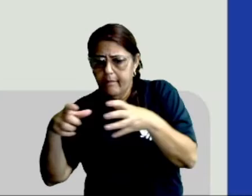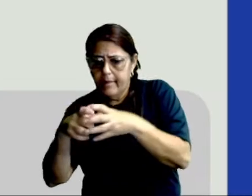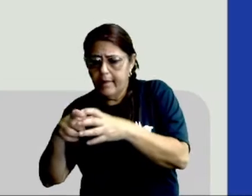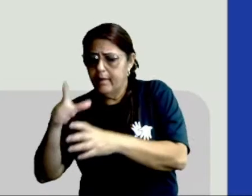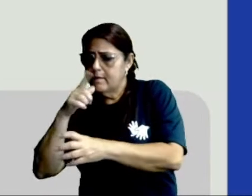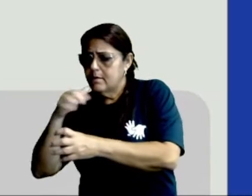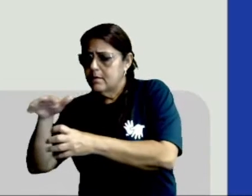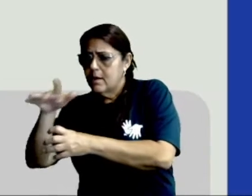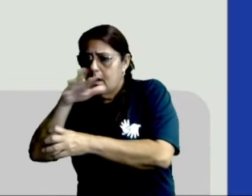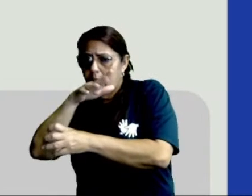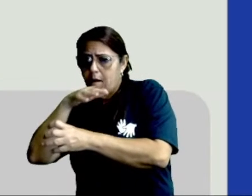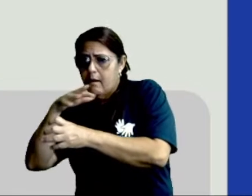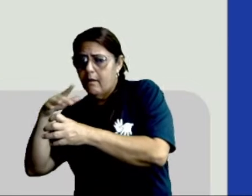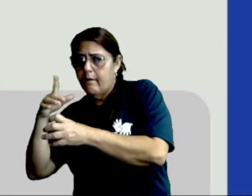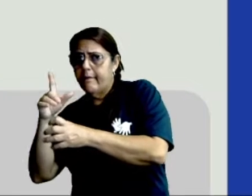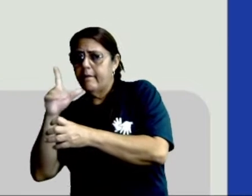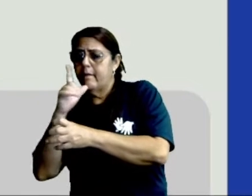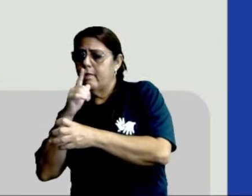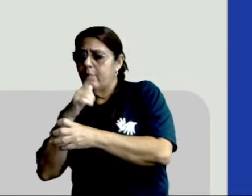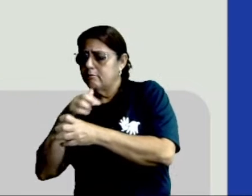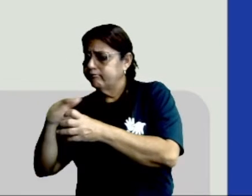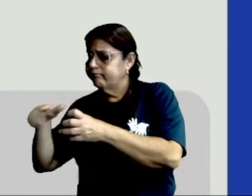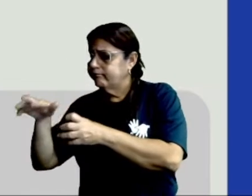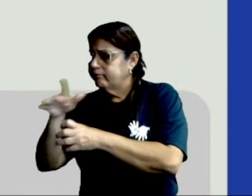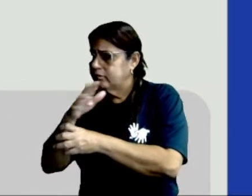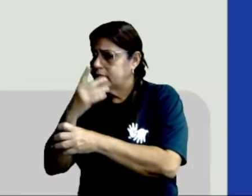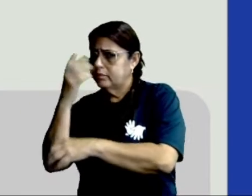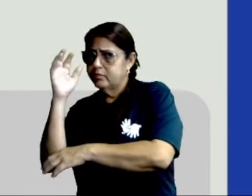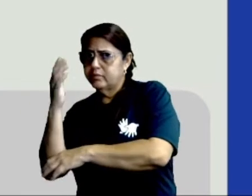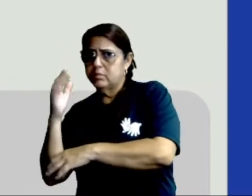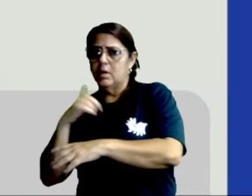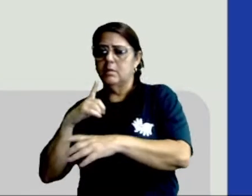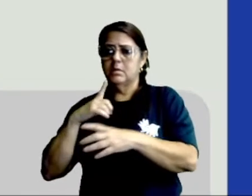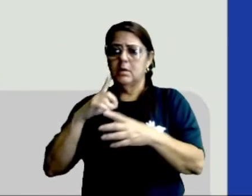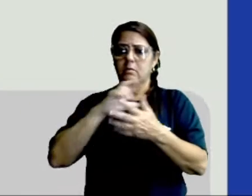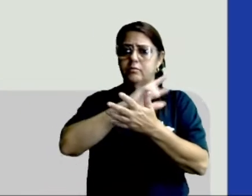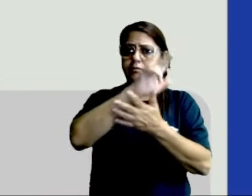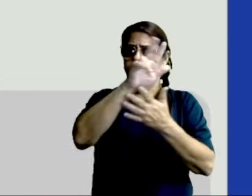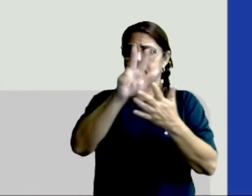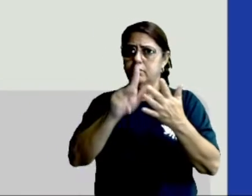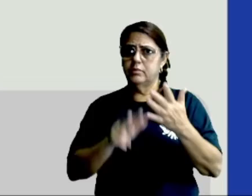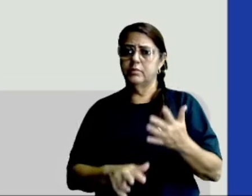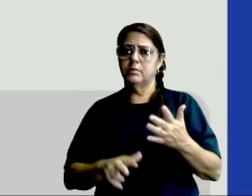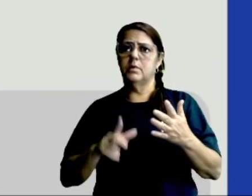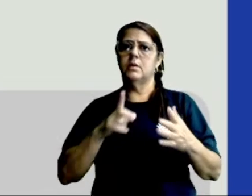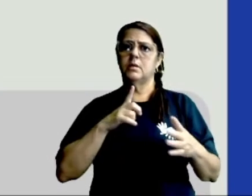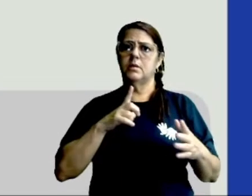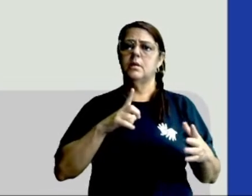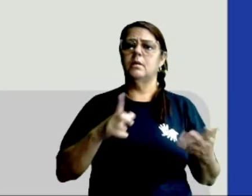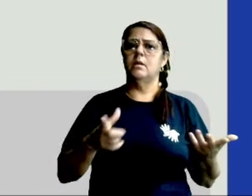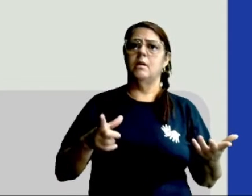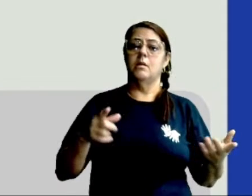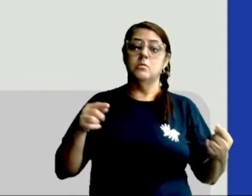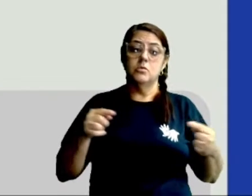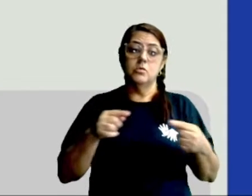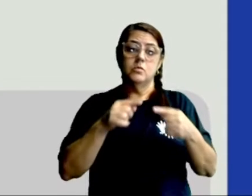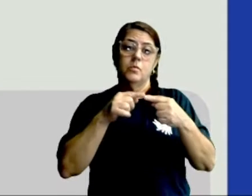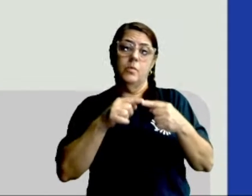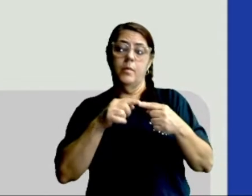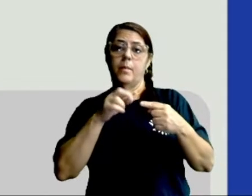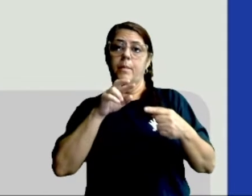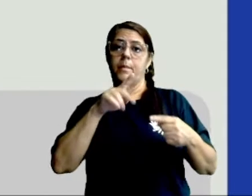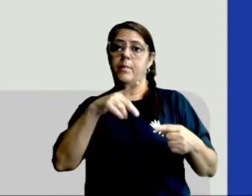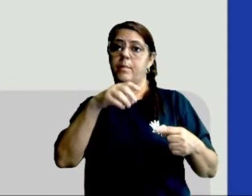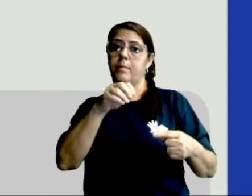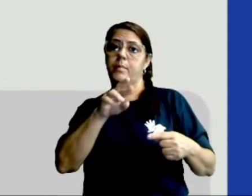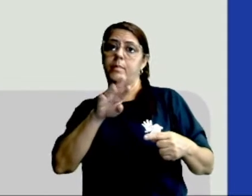pequenas ilhas, né, como Antigua e Barbuda, Granada, Trinidad e Tobago, né? Ali a gente tem um destaque para Porto Rico,